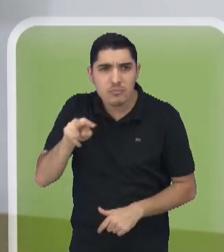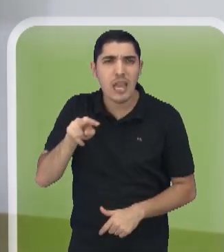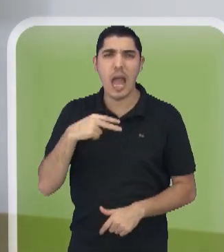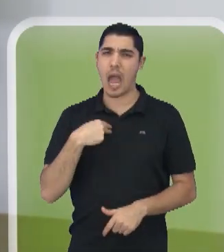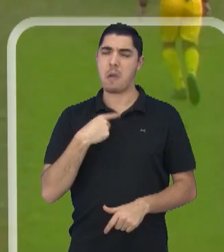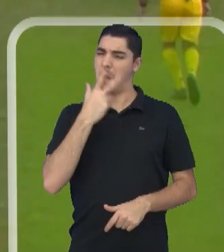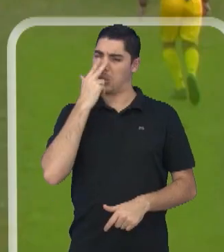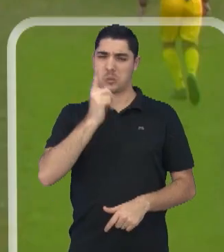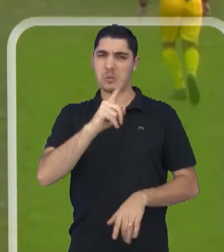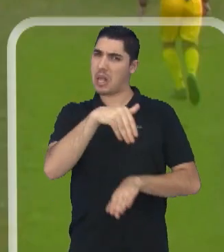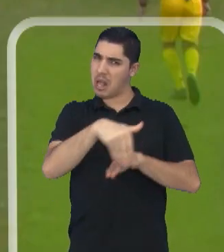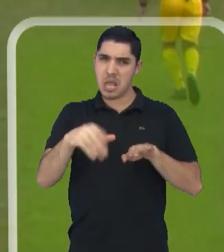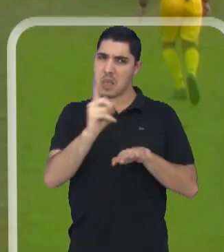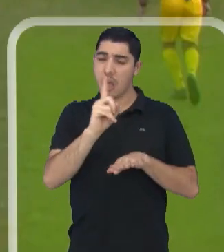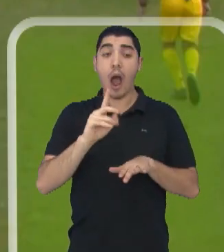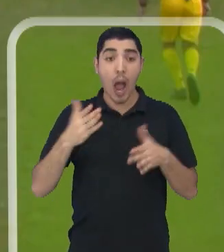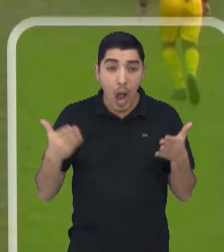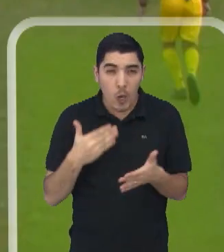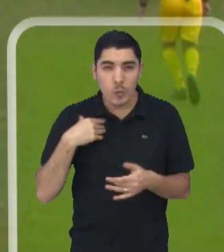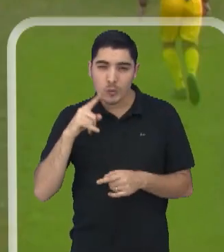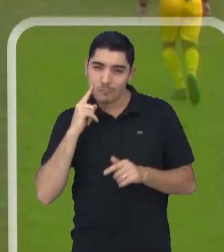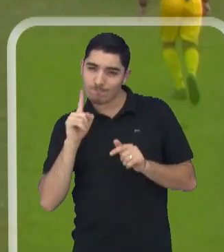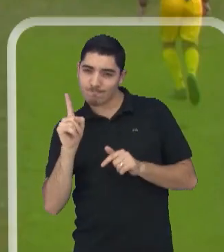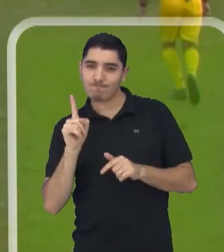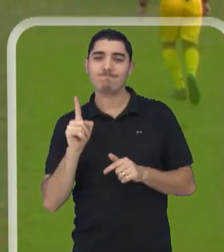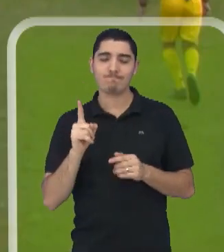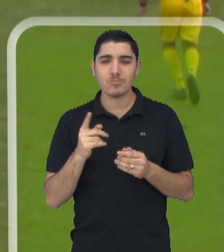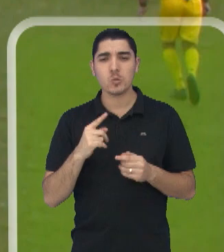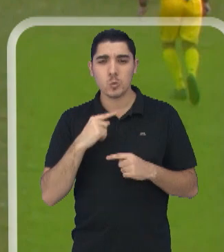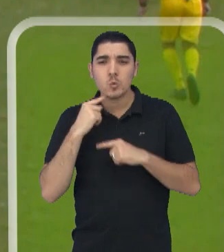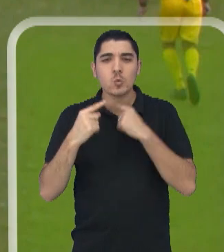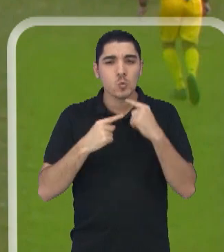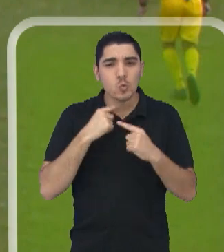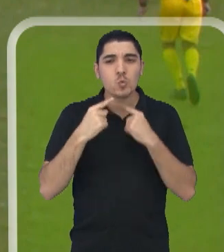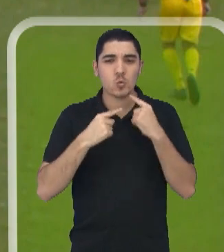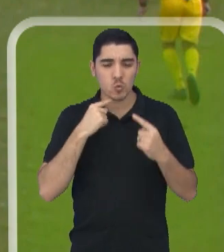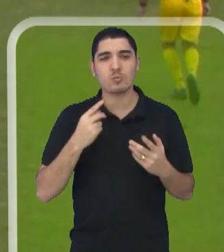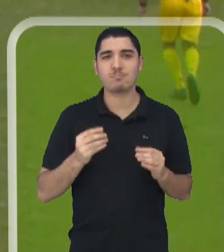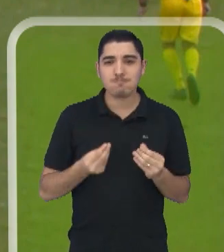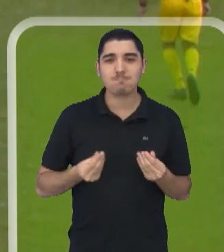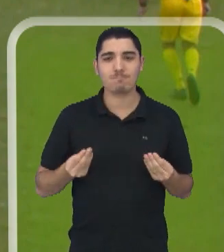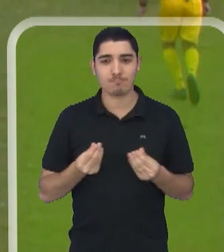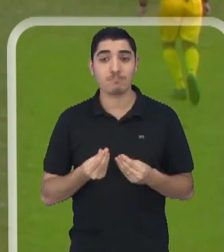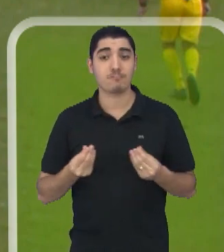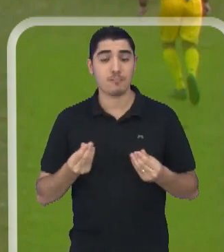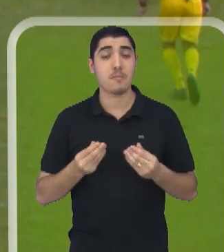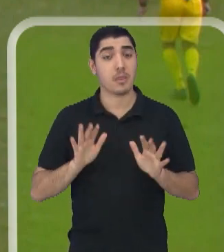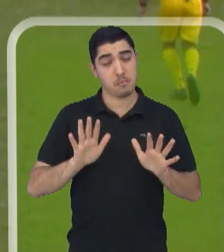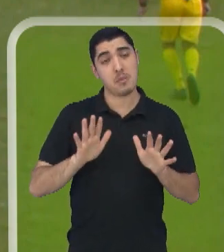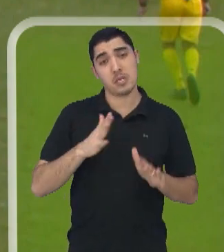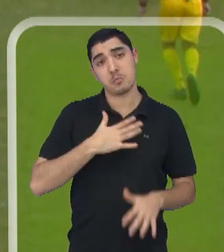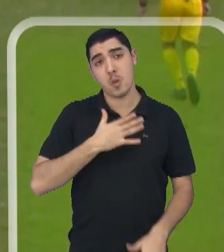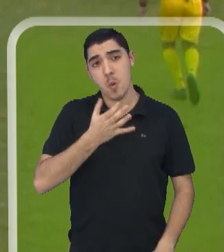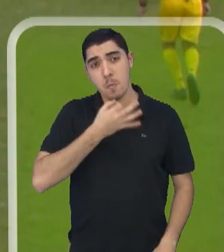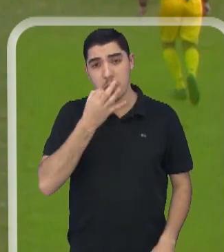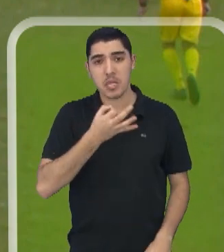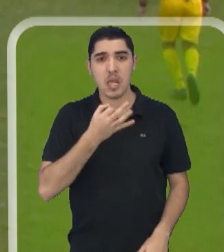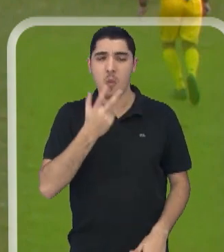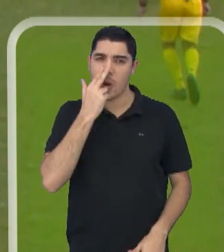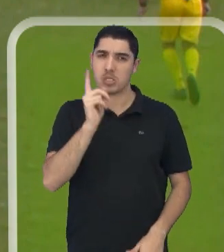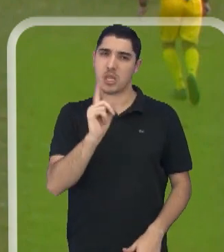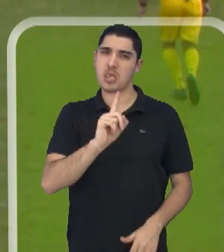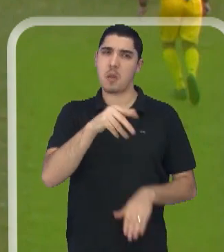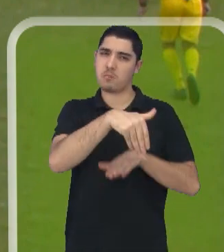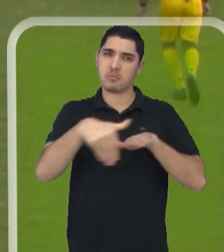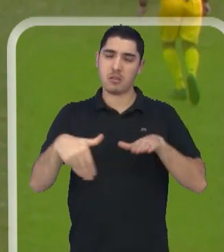assim, se o Bandeira marcasse ou não marcasse, também não, a gente não crucificaria ele. Mas eu ainda acho que não está.